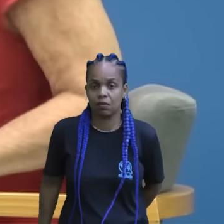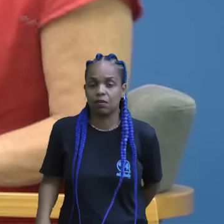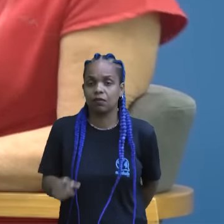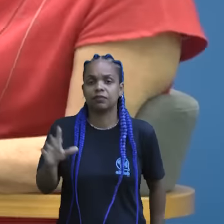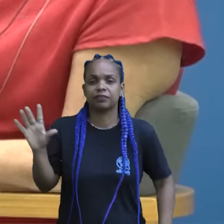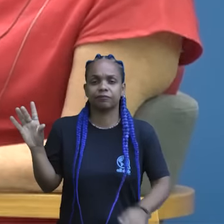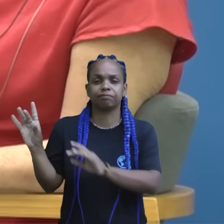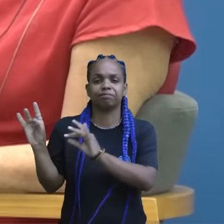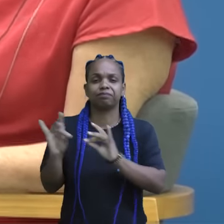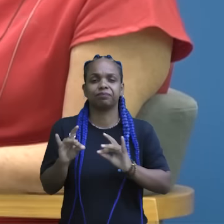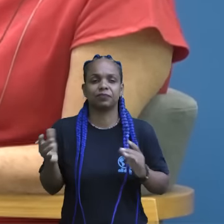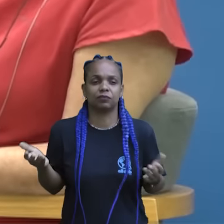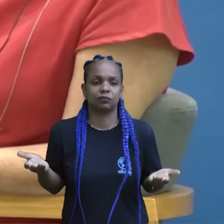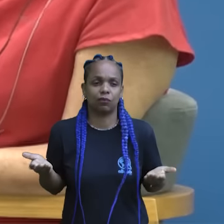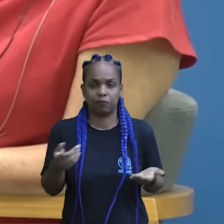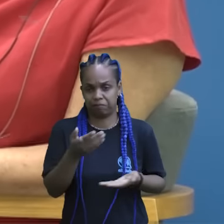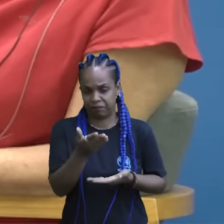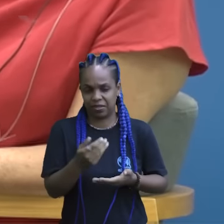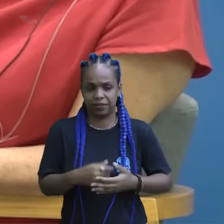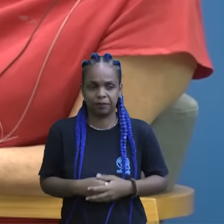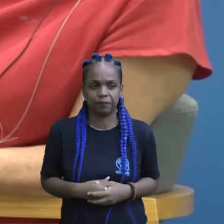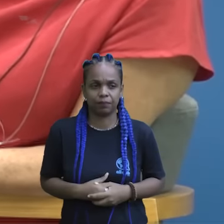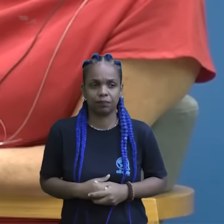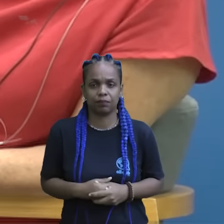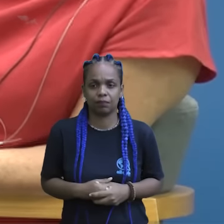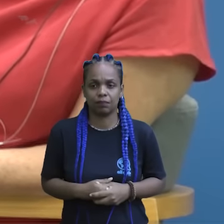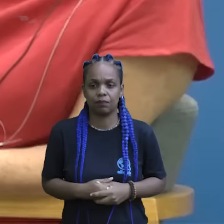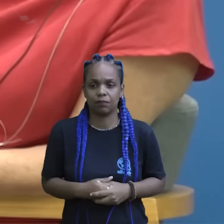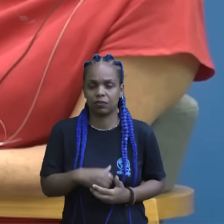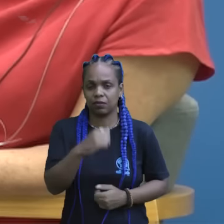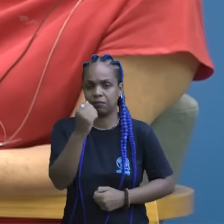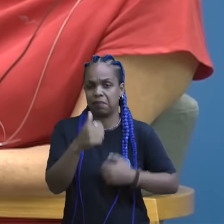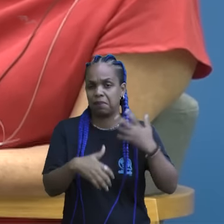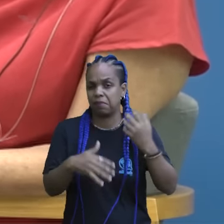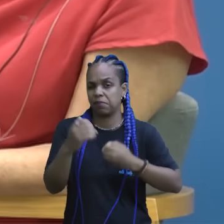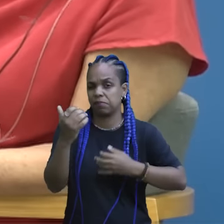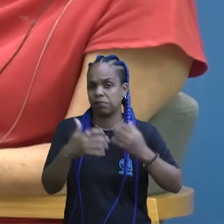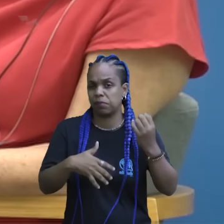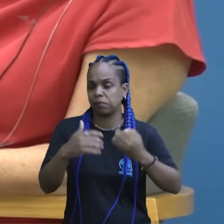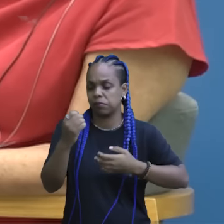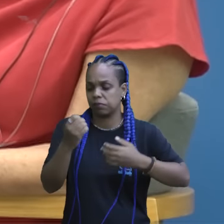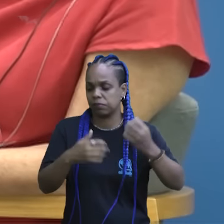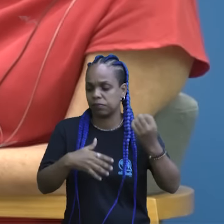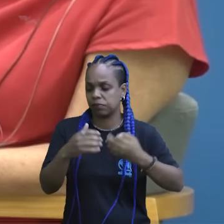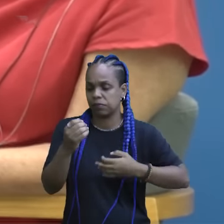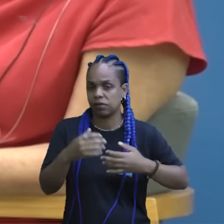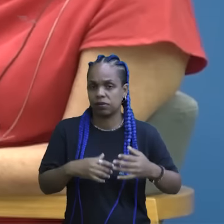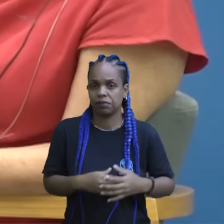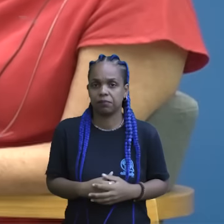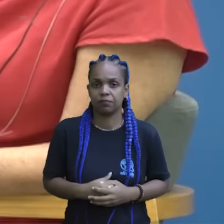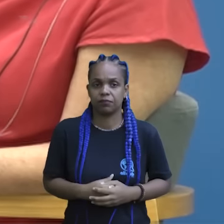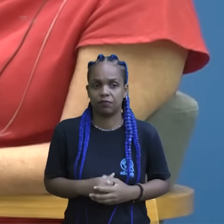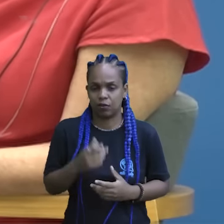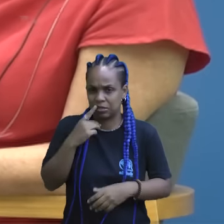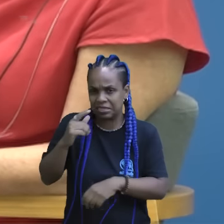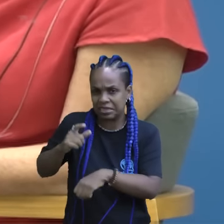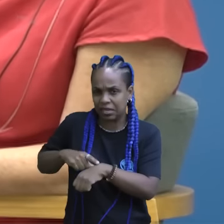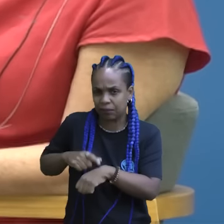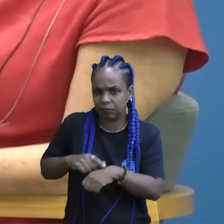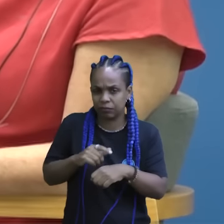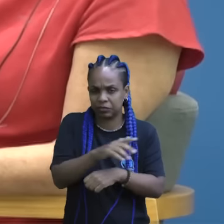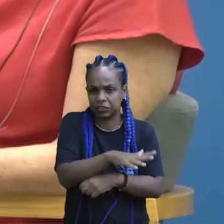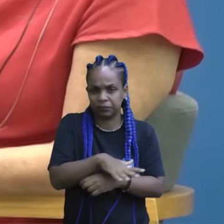A questão de tempo e espaço. Não, a obra que você citou... Moleque. Moleque é conto, né? Isso, sim, conto. Moleque é conto. Eu penso